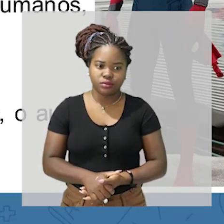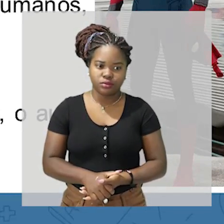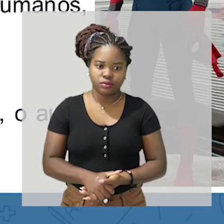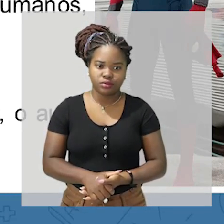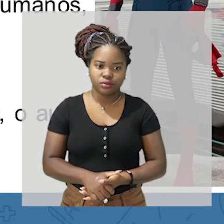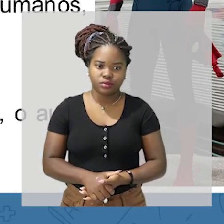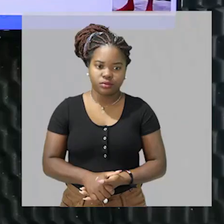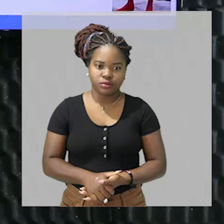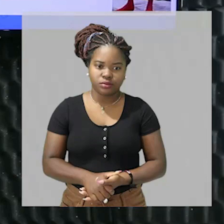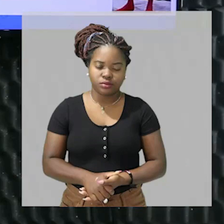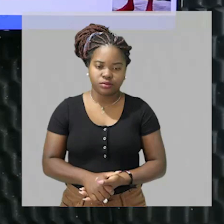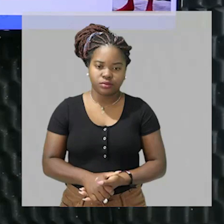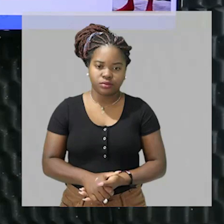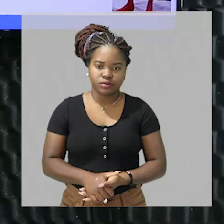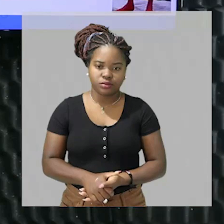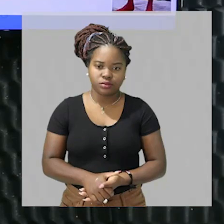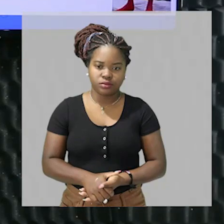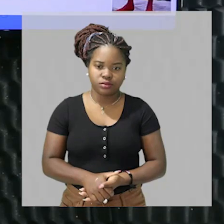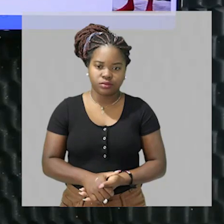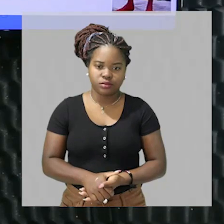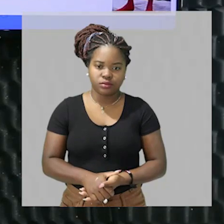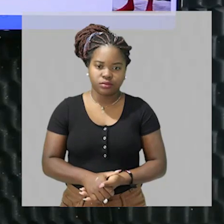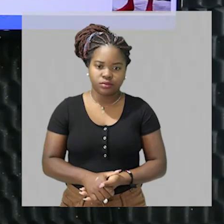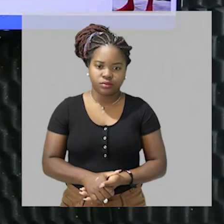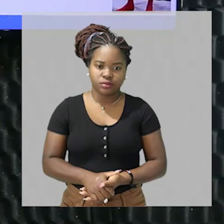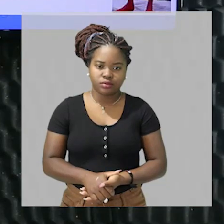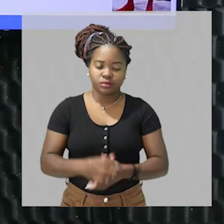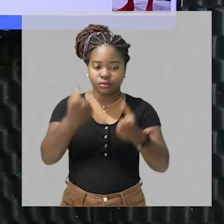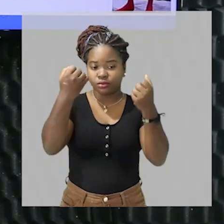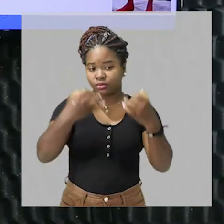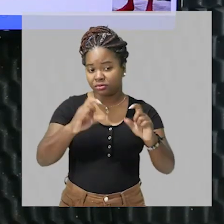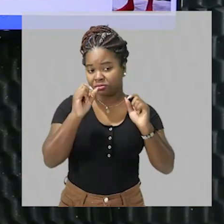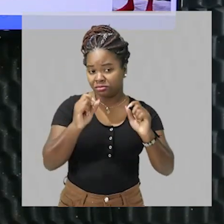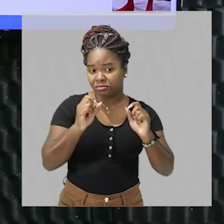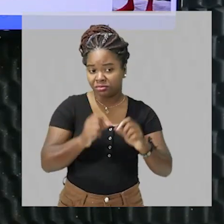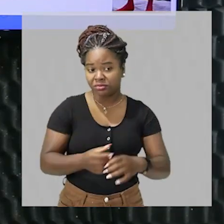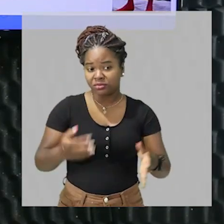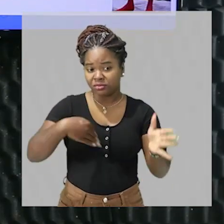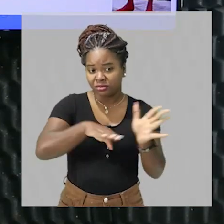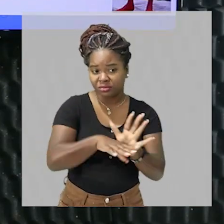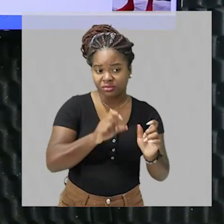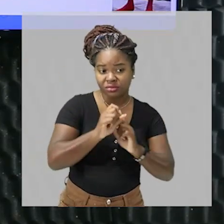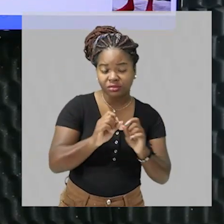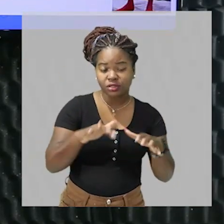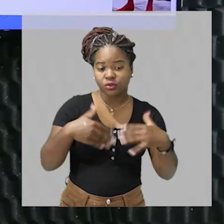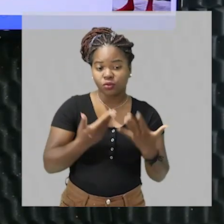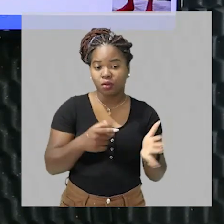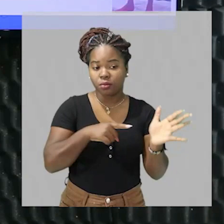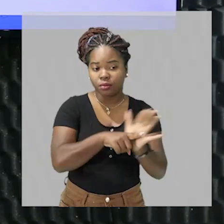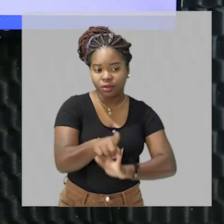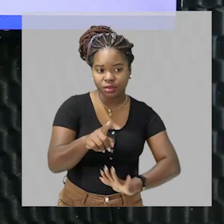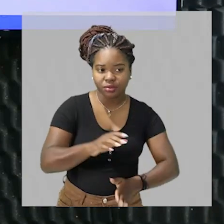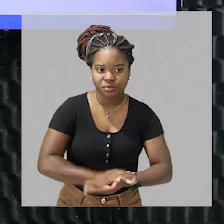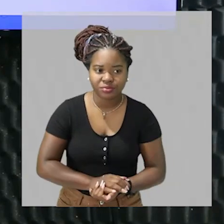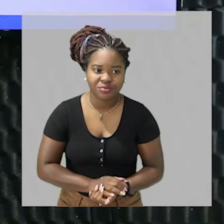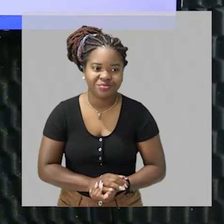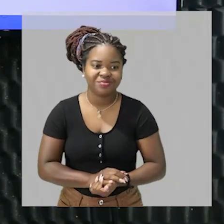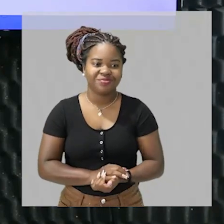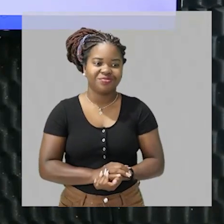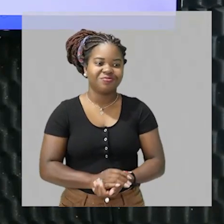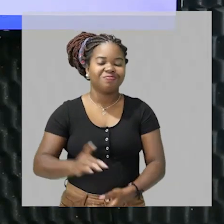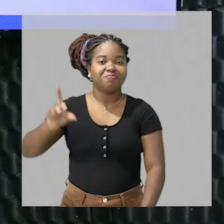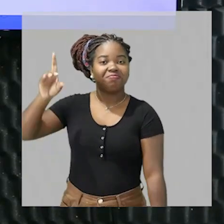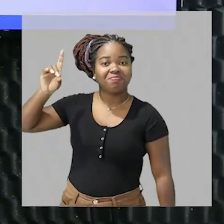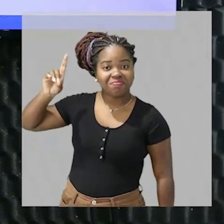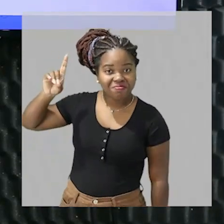espécies de aranha podem chegar a ter 40 mil pelos. A explicação técnica é para você chegar na seguinte situação. O leitor recorre ao